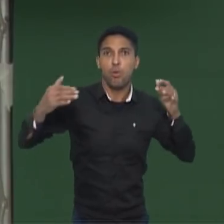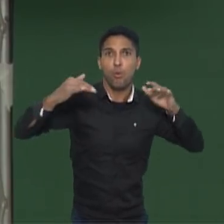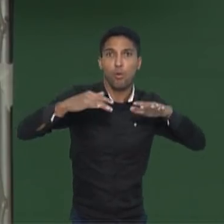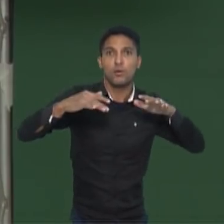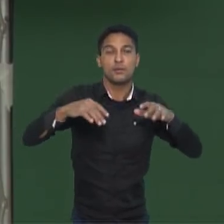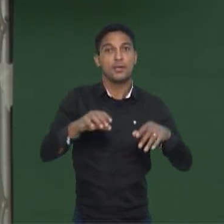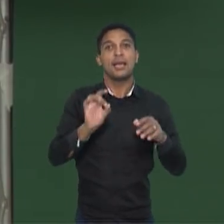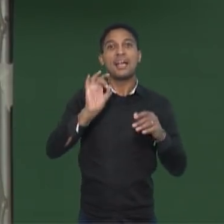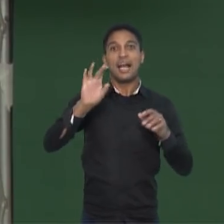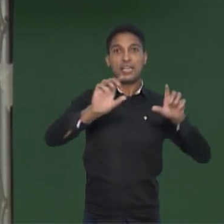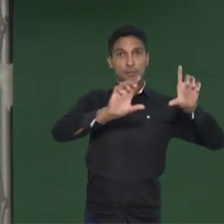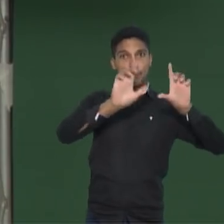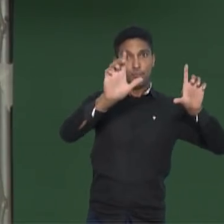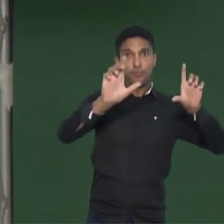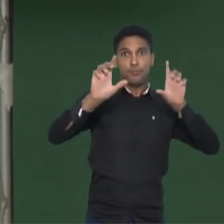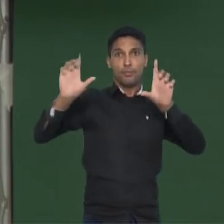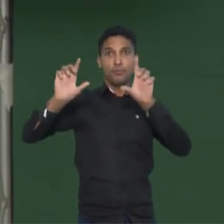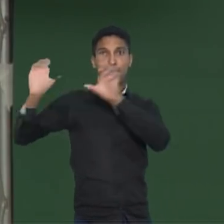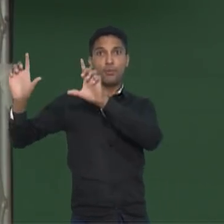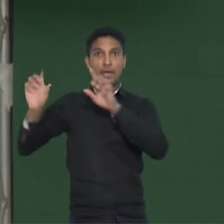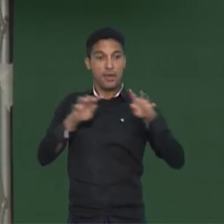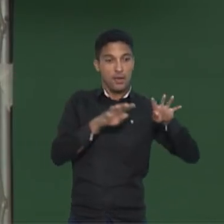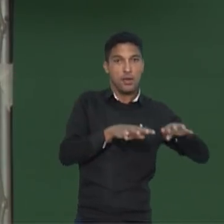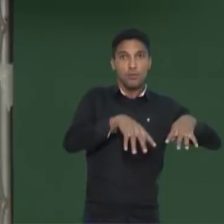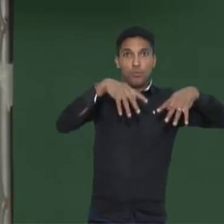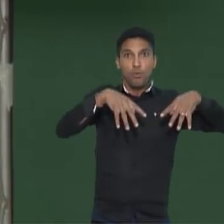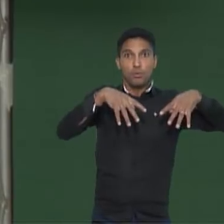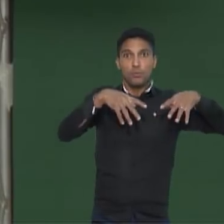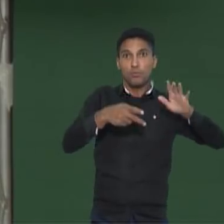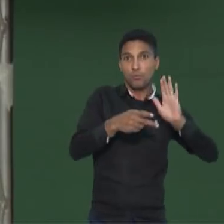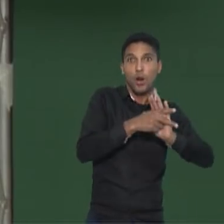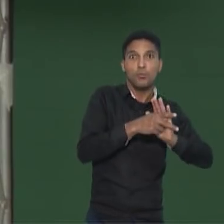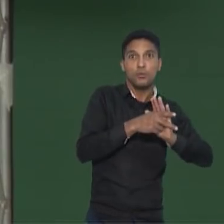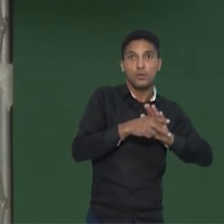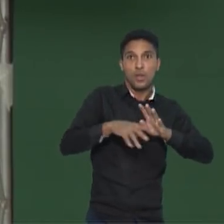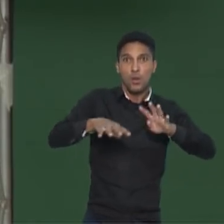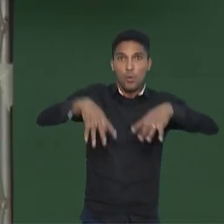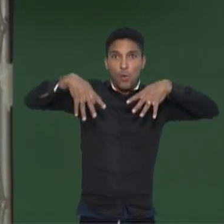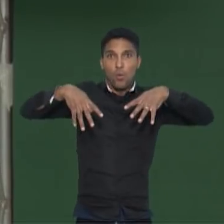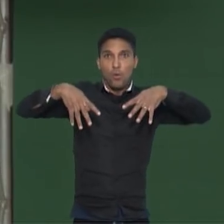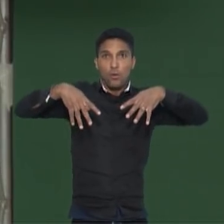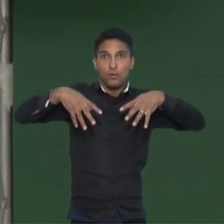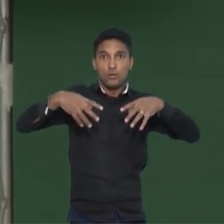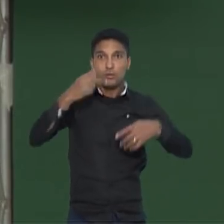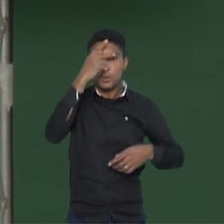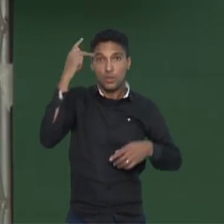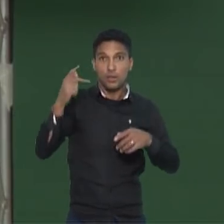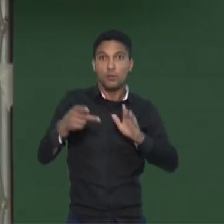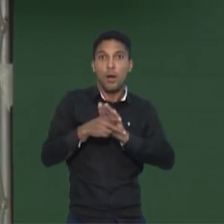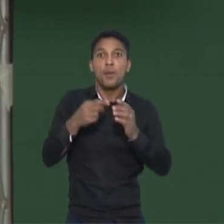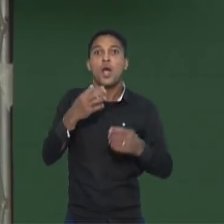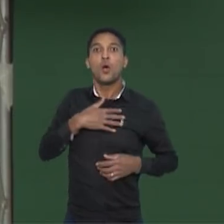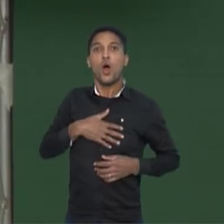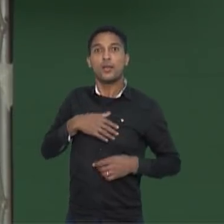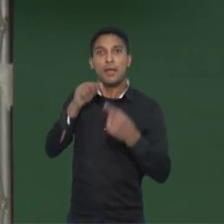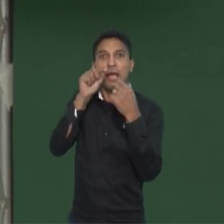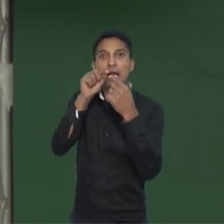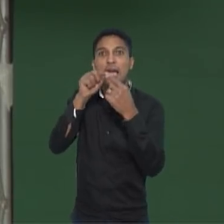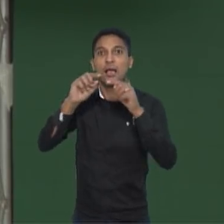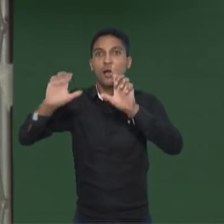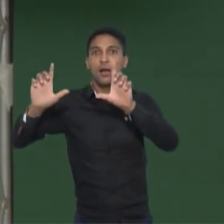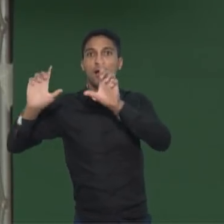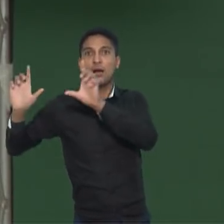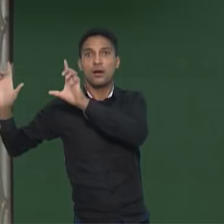muito específico, enquanto que a novela, ela tenta atingir o máximo de público, né, possível, pelo menos as que têm